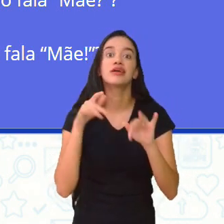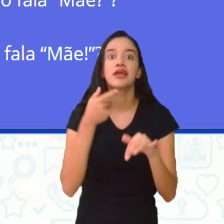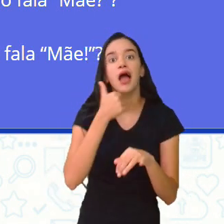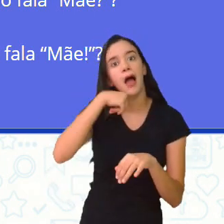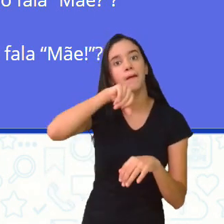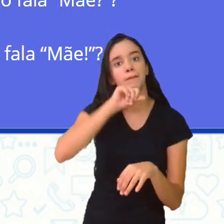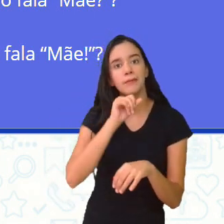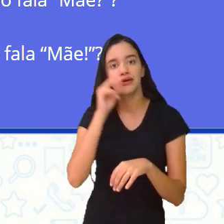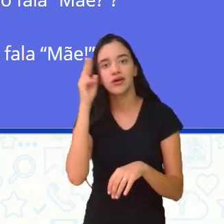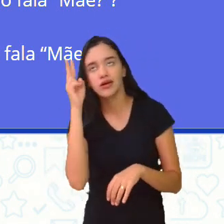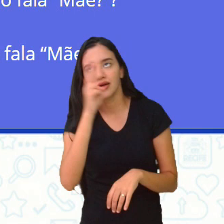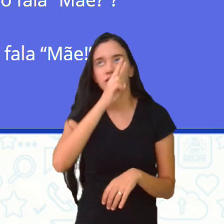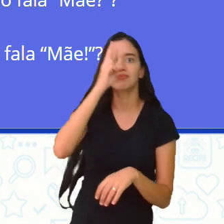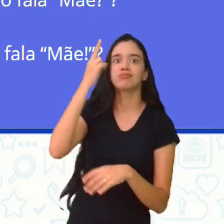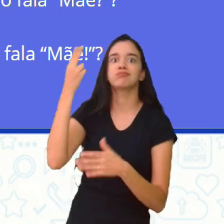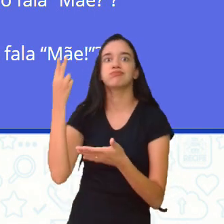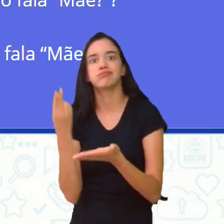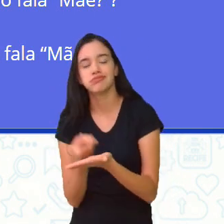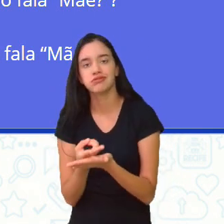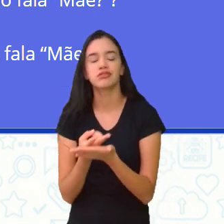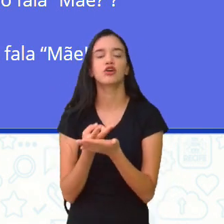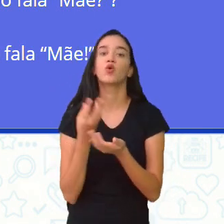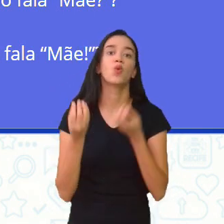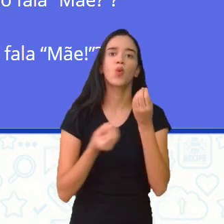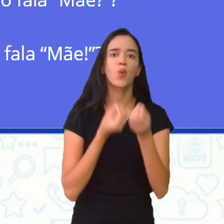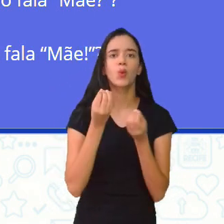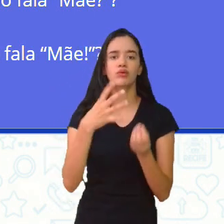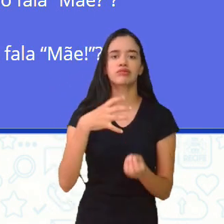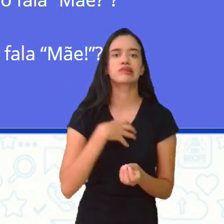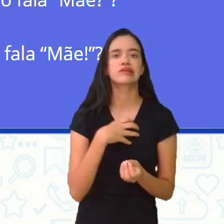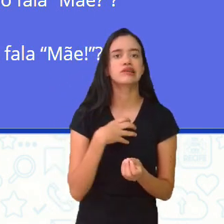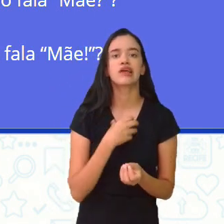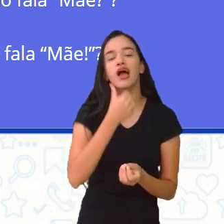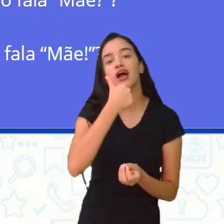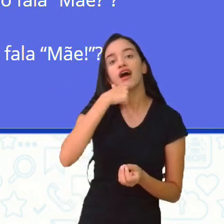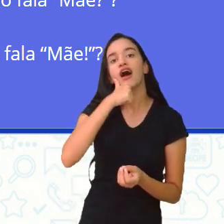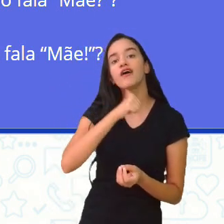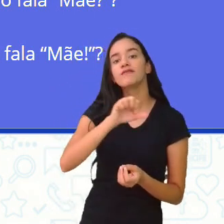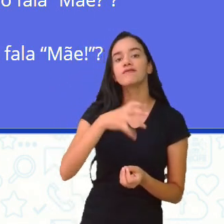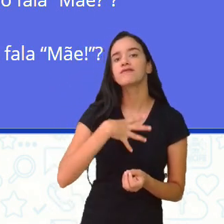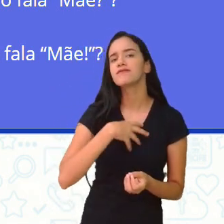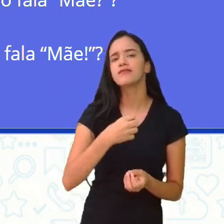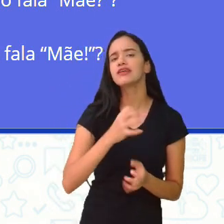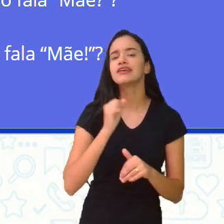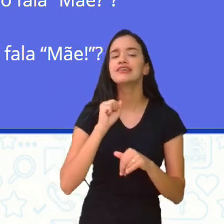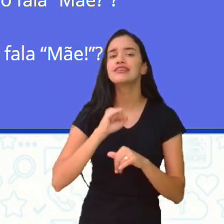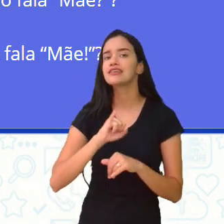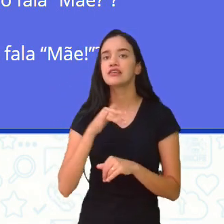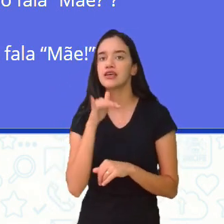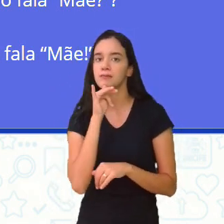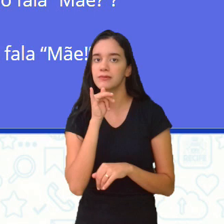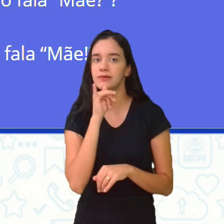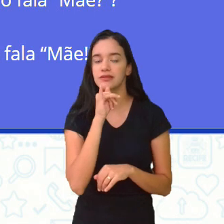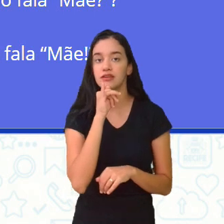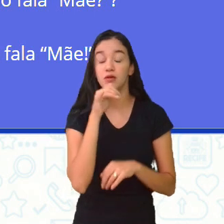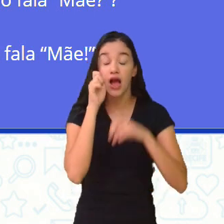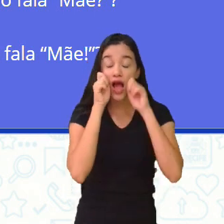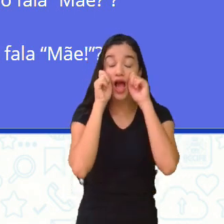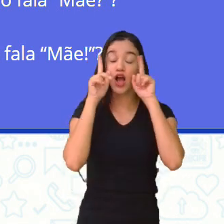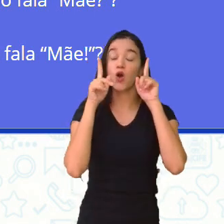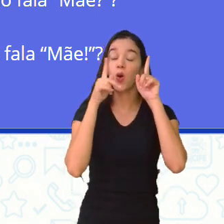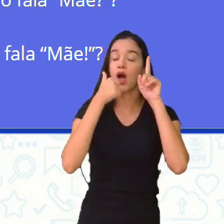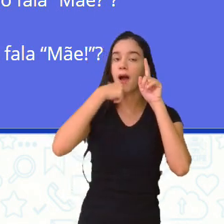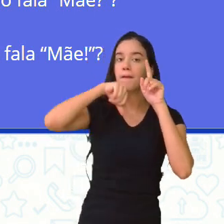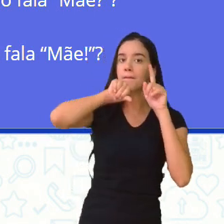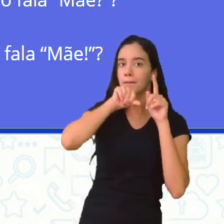para trás, do susto. Como estaria se sentindo a filha se sua fala fosse representada assim? Acorda,